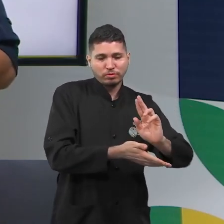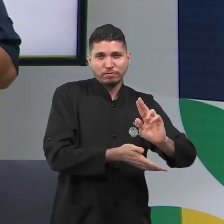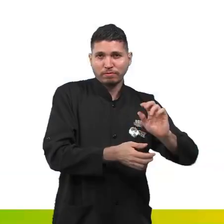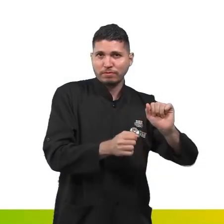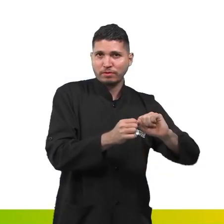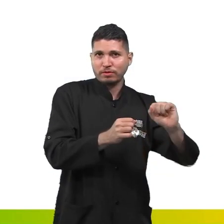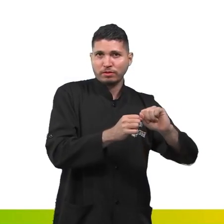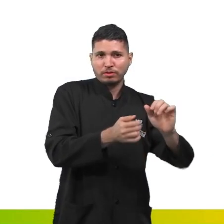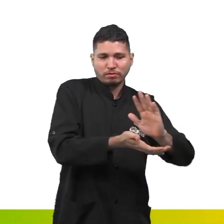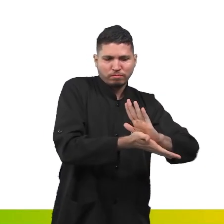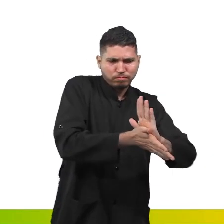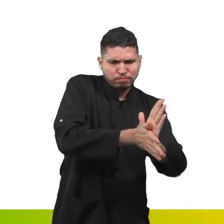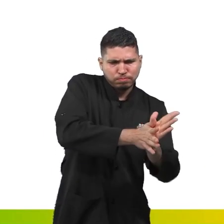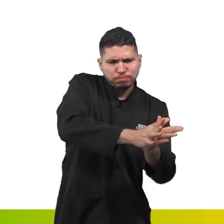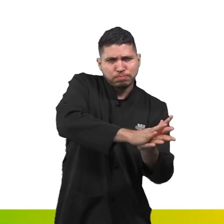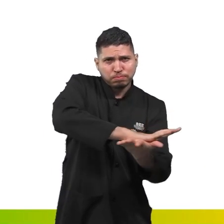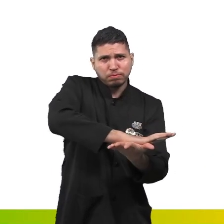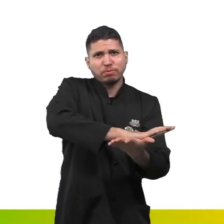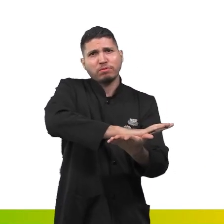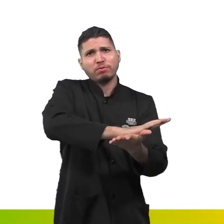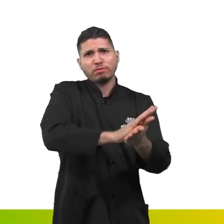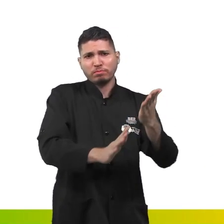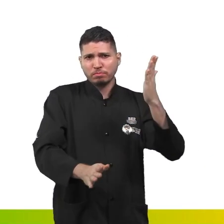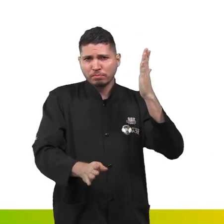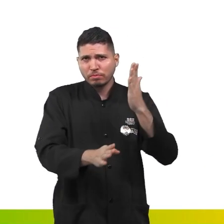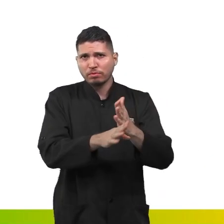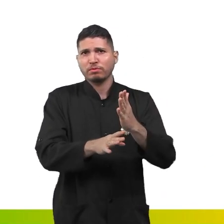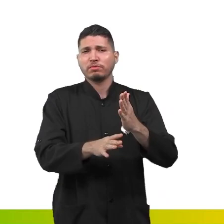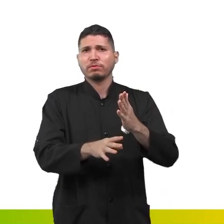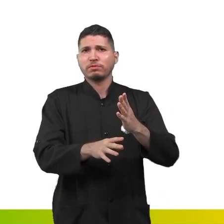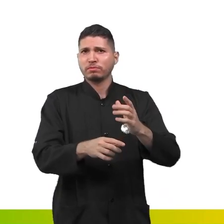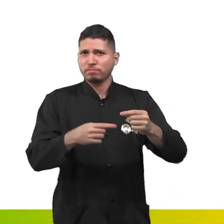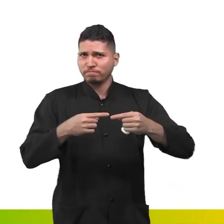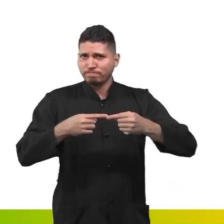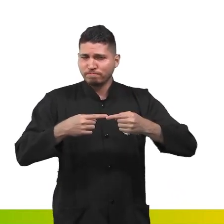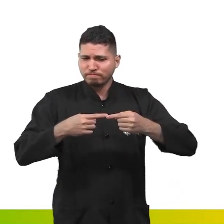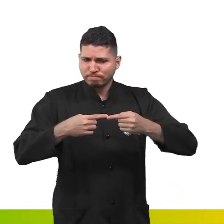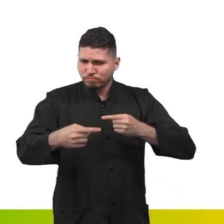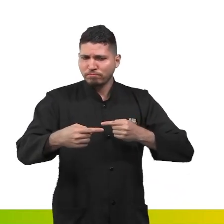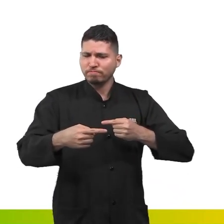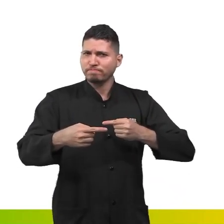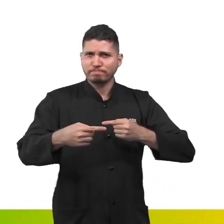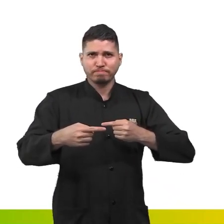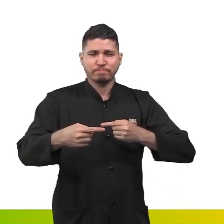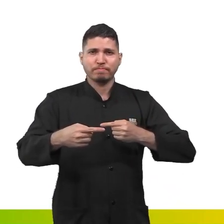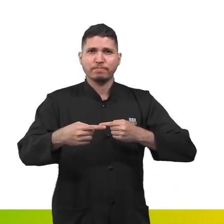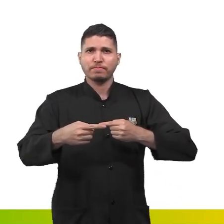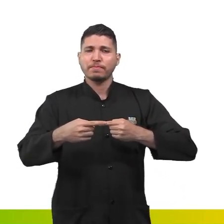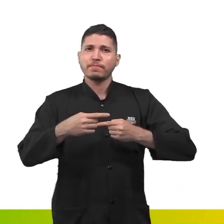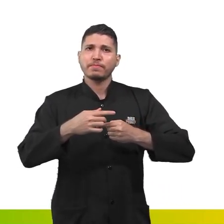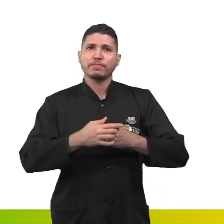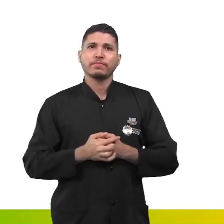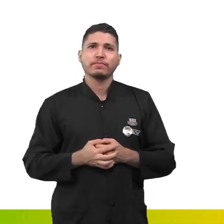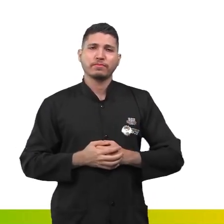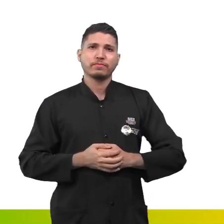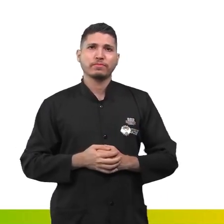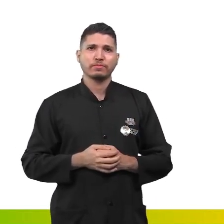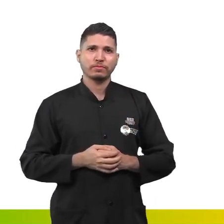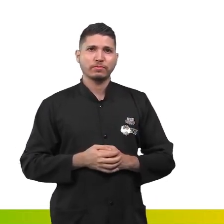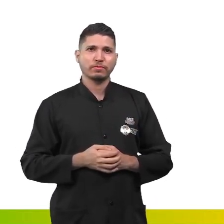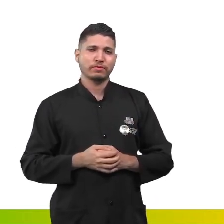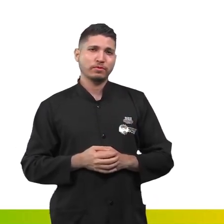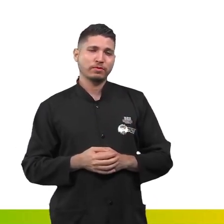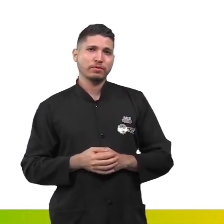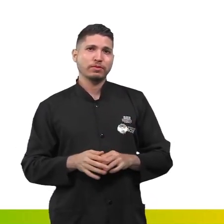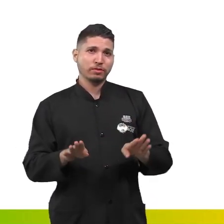Tudo isso causado por atividades que são ilegais, tá, gente? muitas vezes também ligadas ao garimpo.